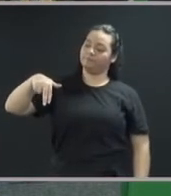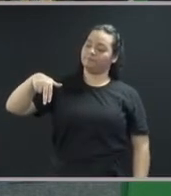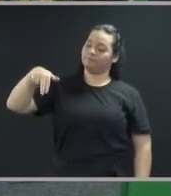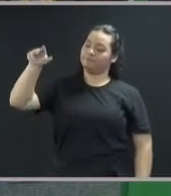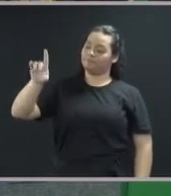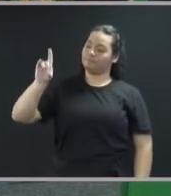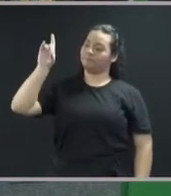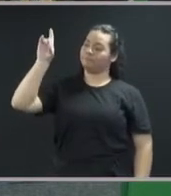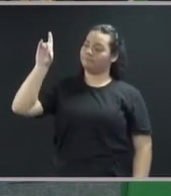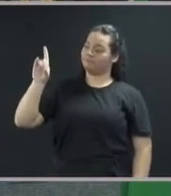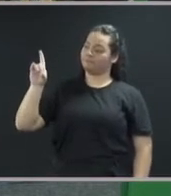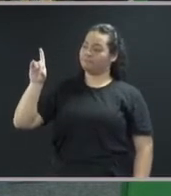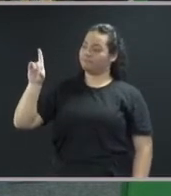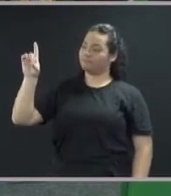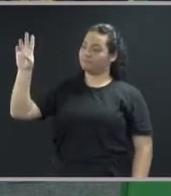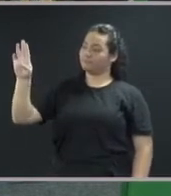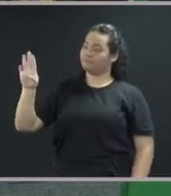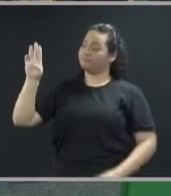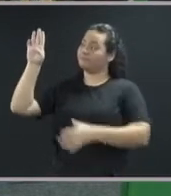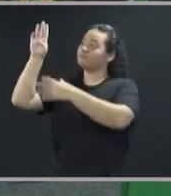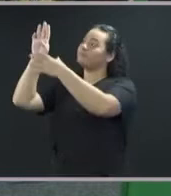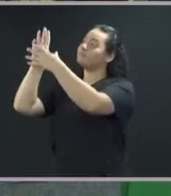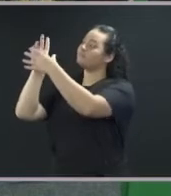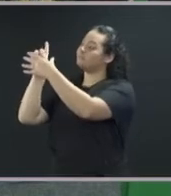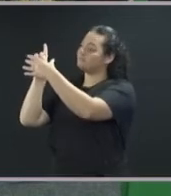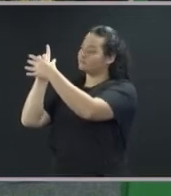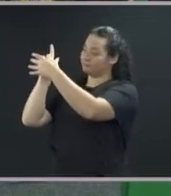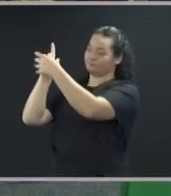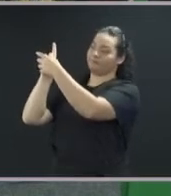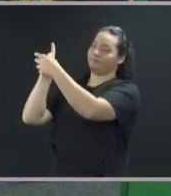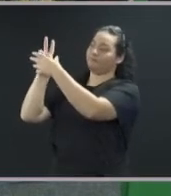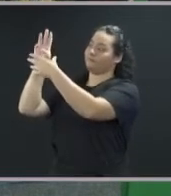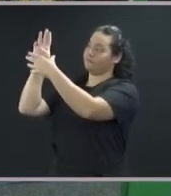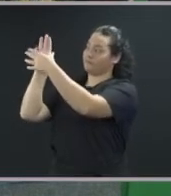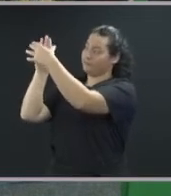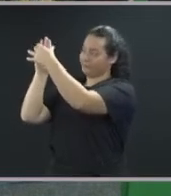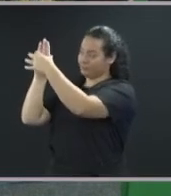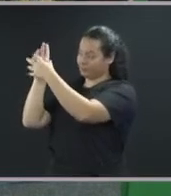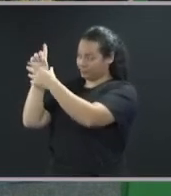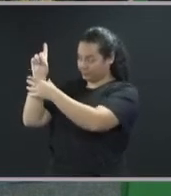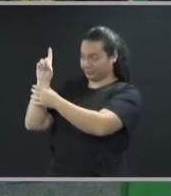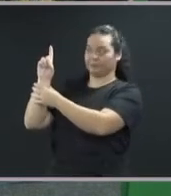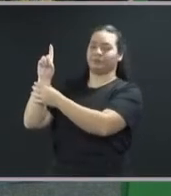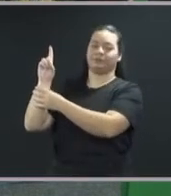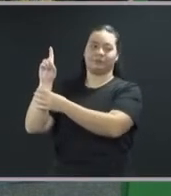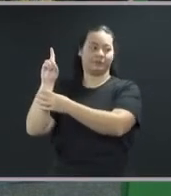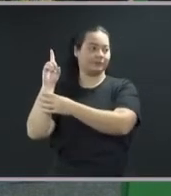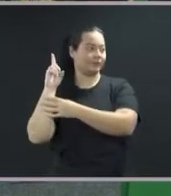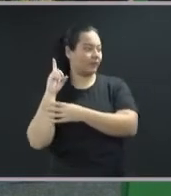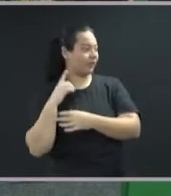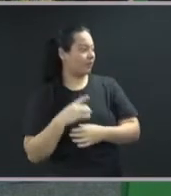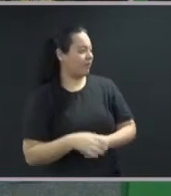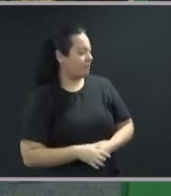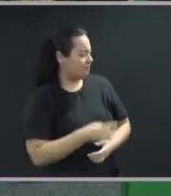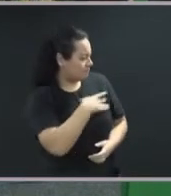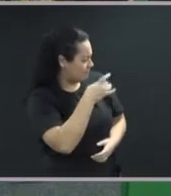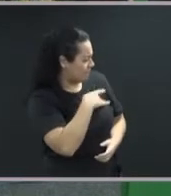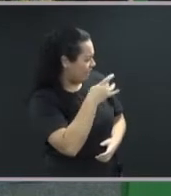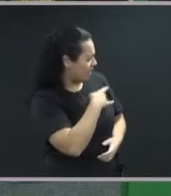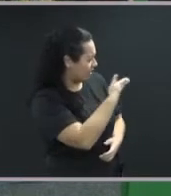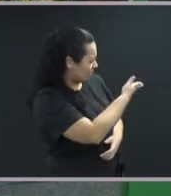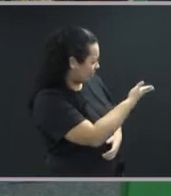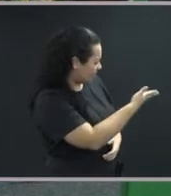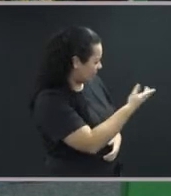Pai, Deus Filho, Deus Espírito. Meus companheiros, não fiquem intimidados não, meu irmão. E quando você